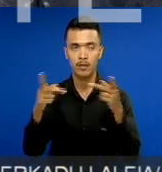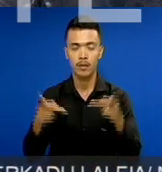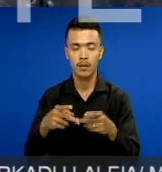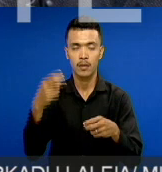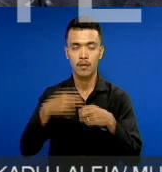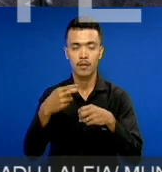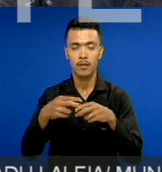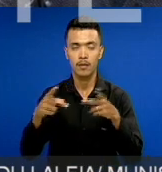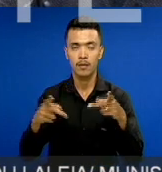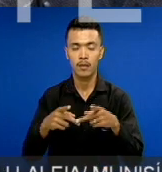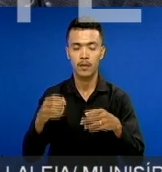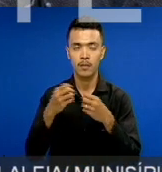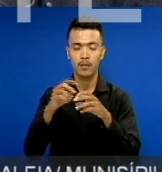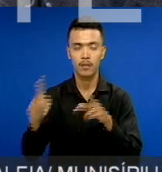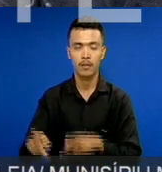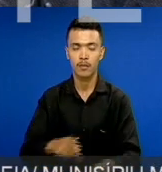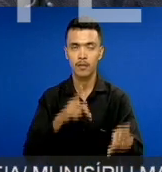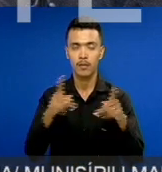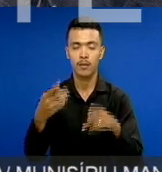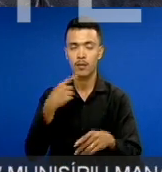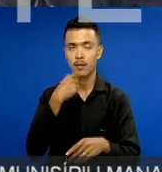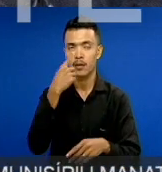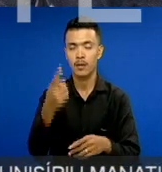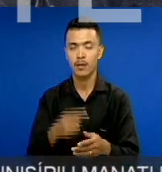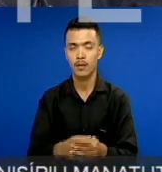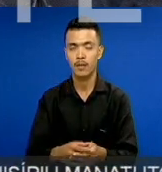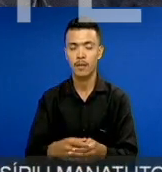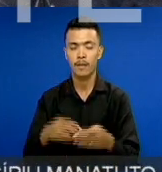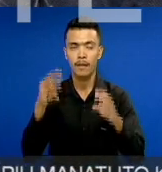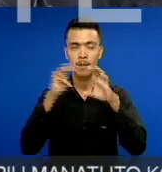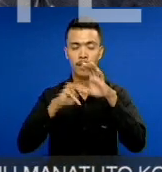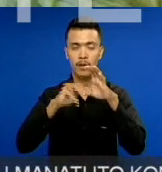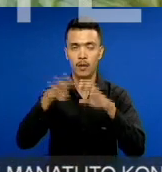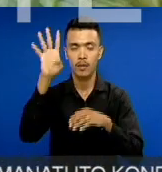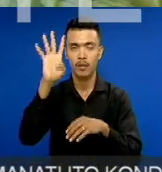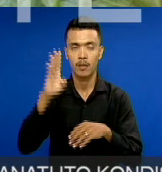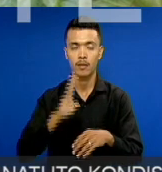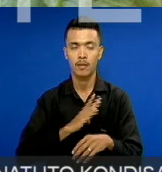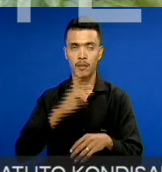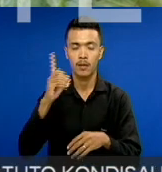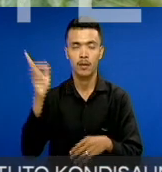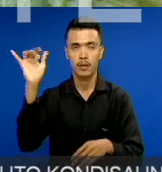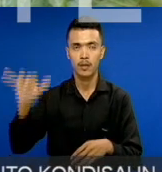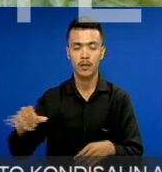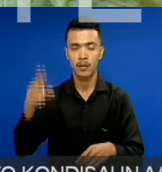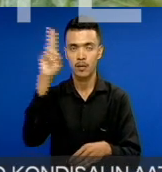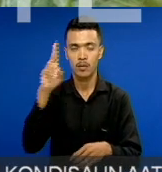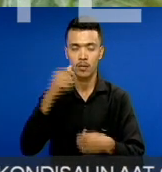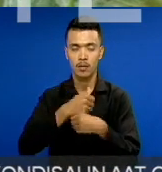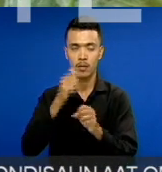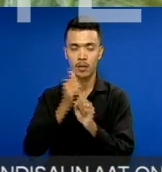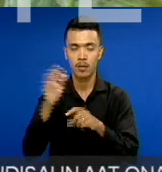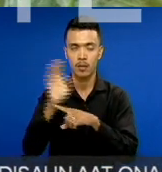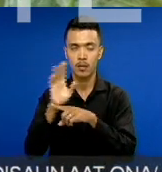espaço público. Negociante sira aktuir katak. Mercado antigo sem olvidar, né? Sira usa bahalo atividade